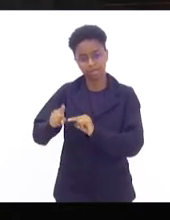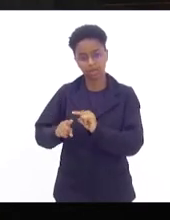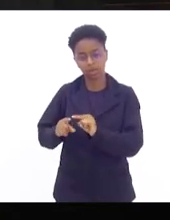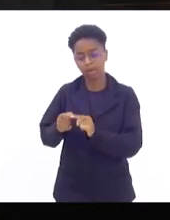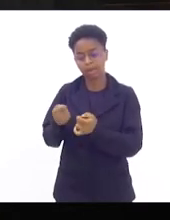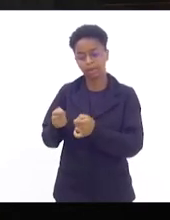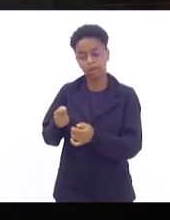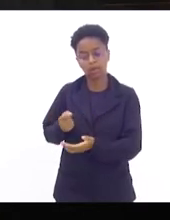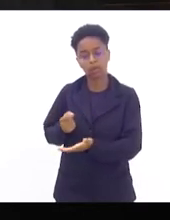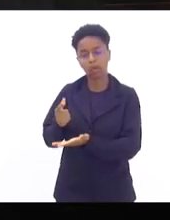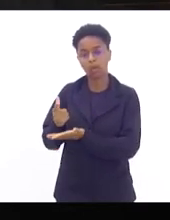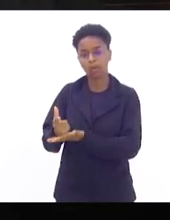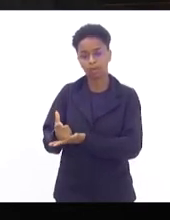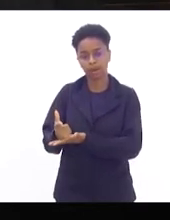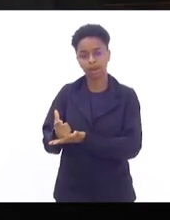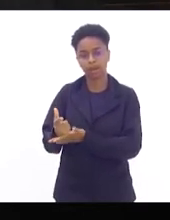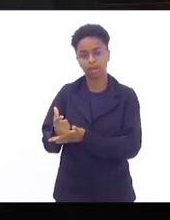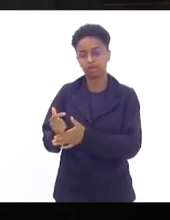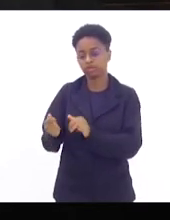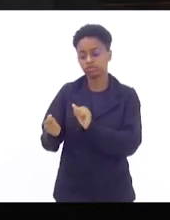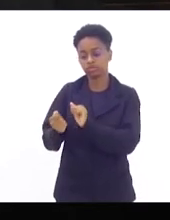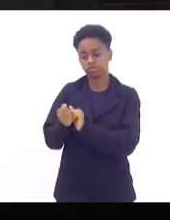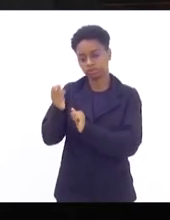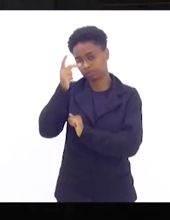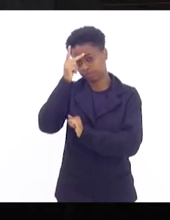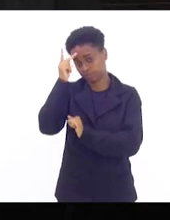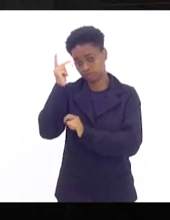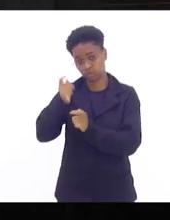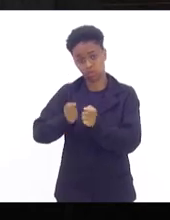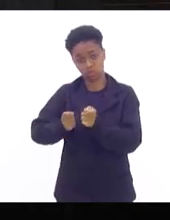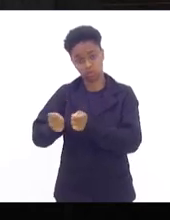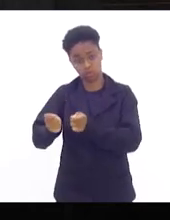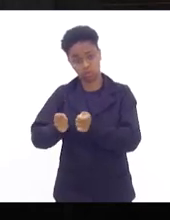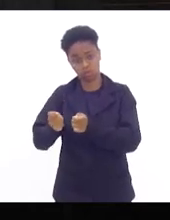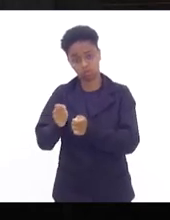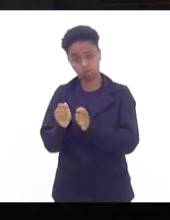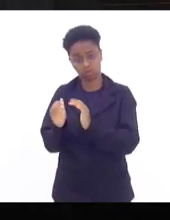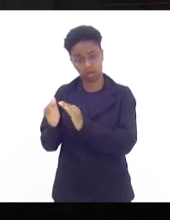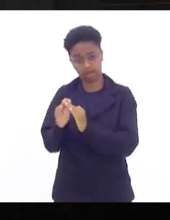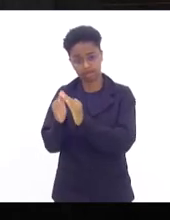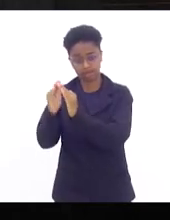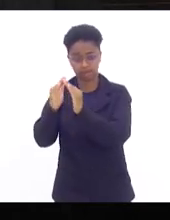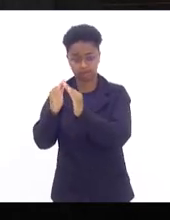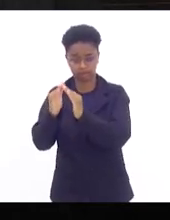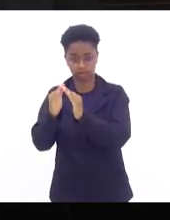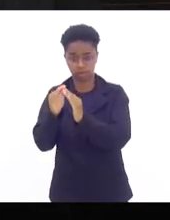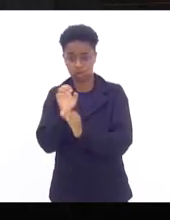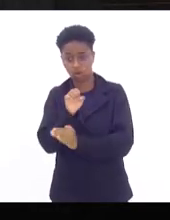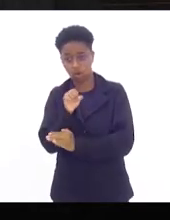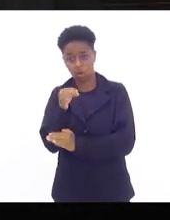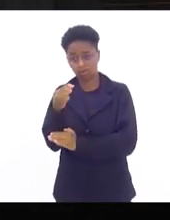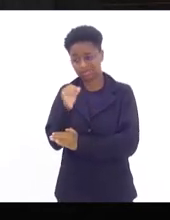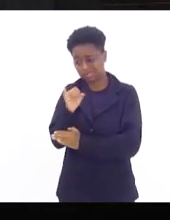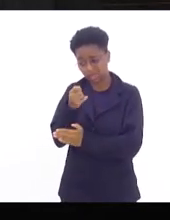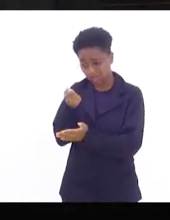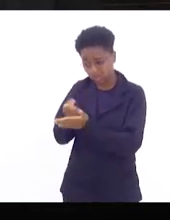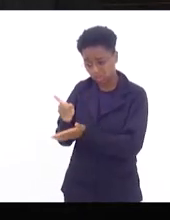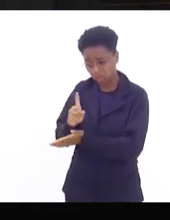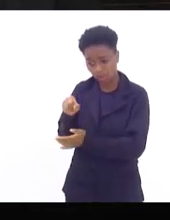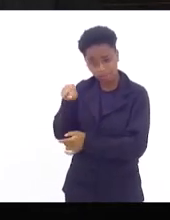mão daqueles que dominam aquelas comunidades ou não se compra.